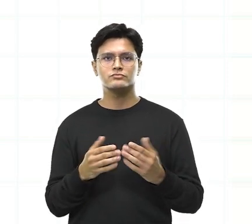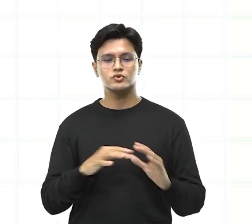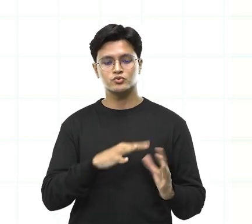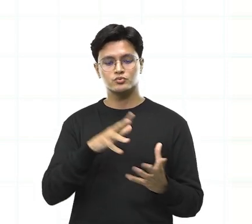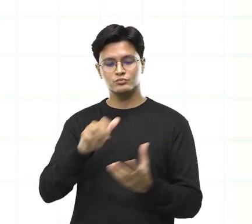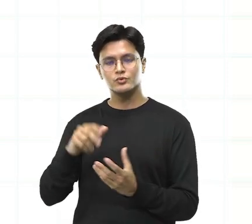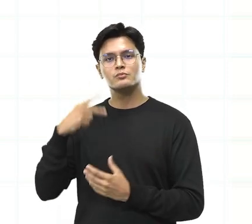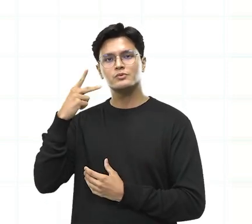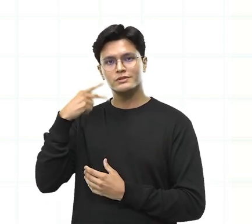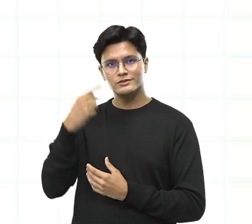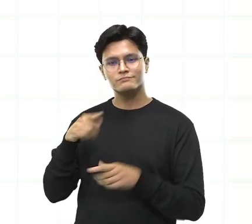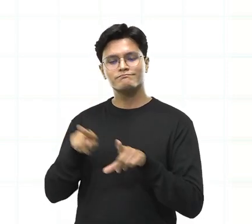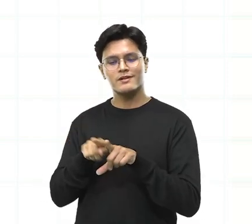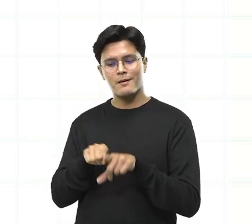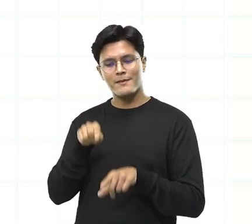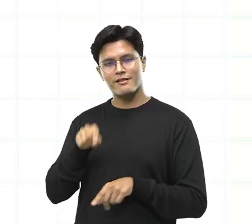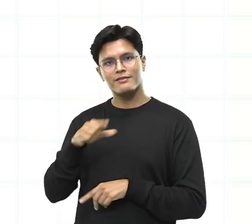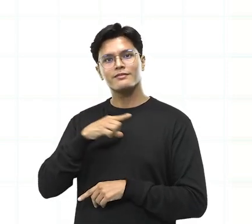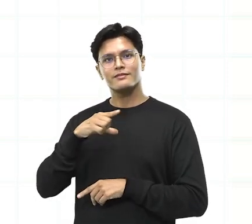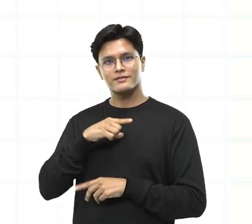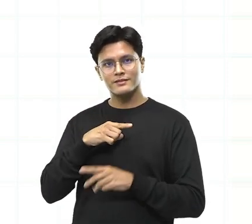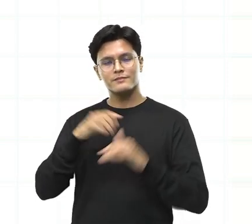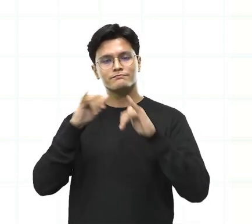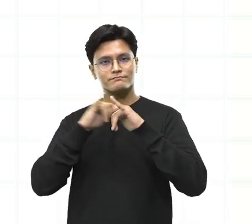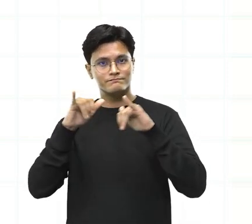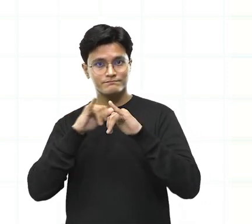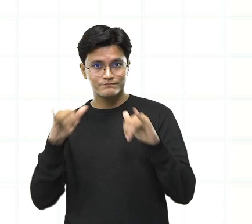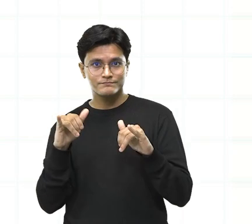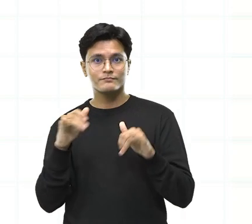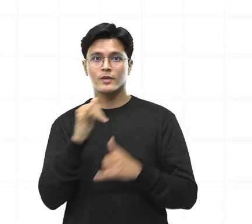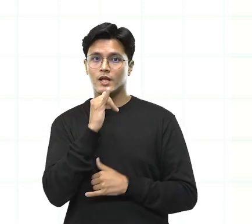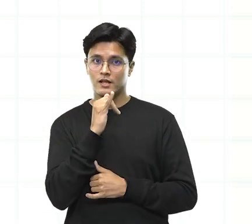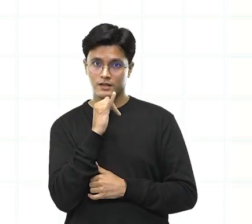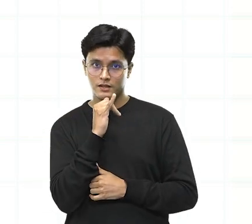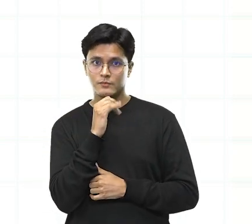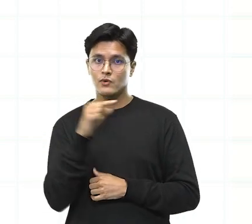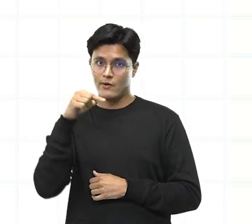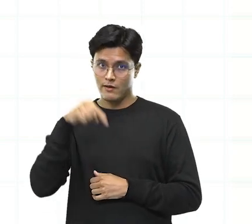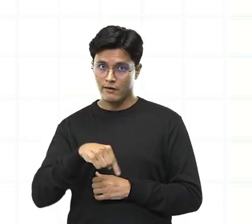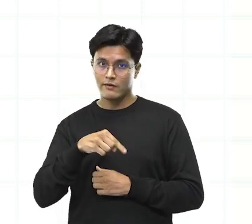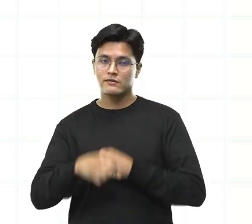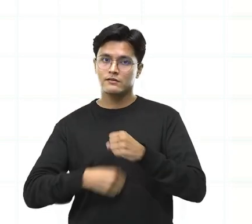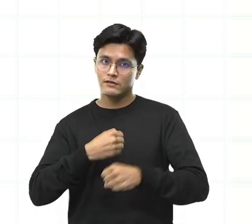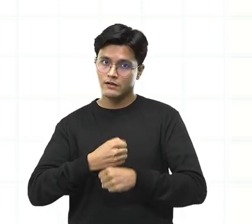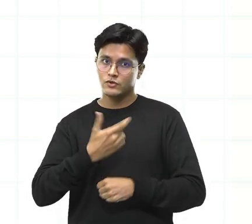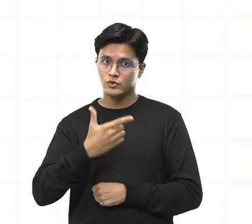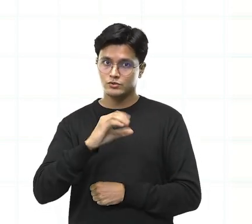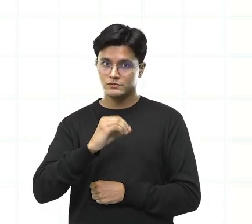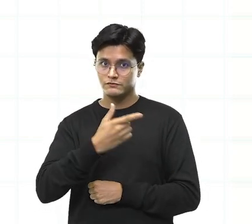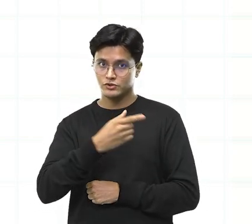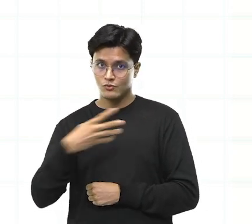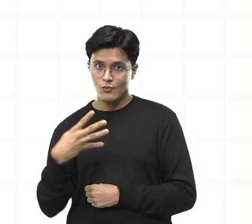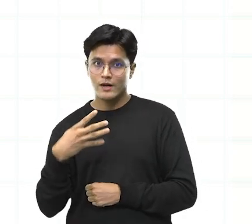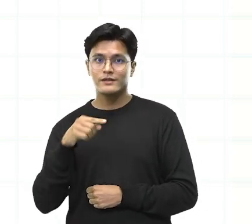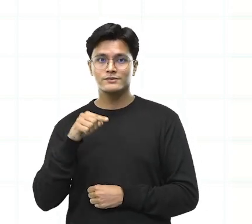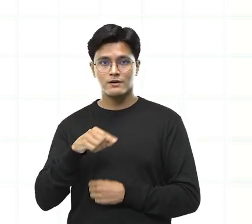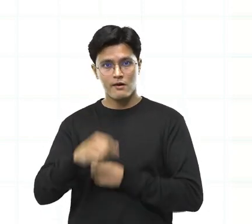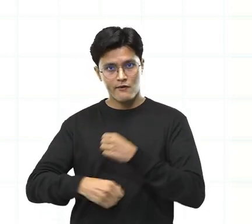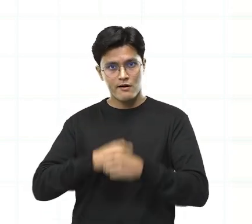mundo da política. Estamos em ano eleitoral, certo? Estamos em ano